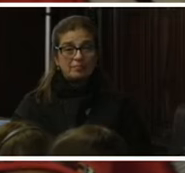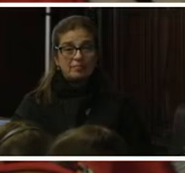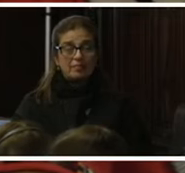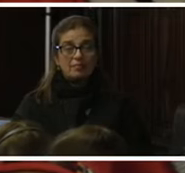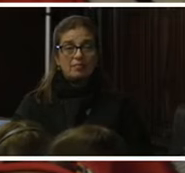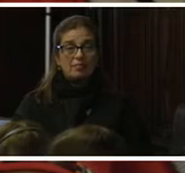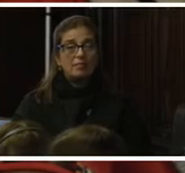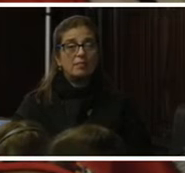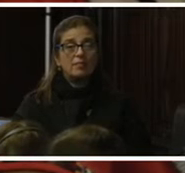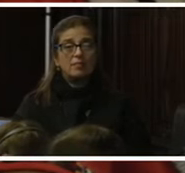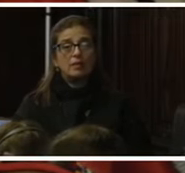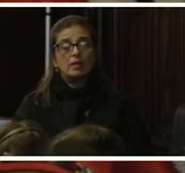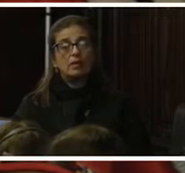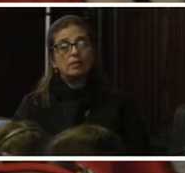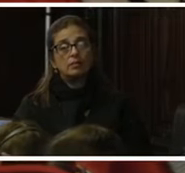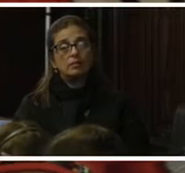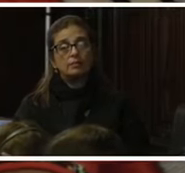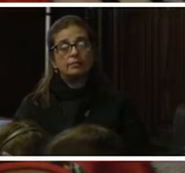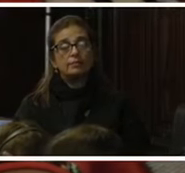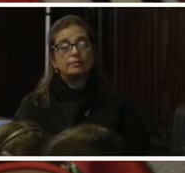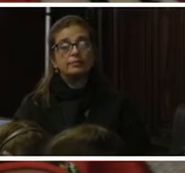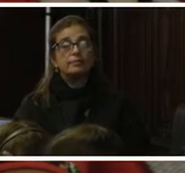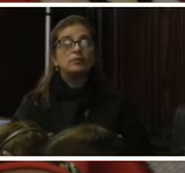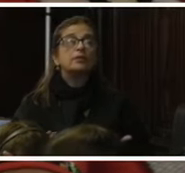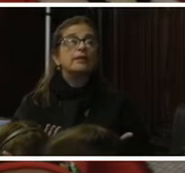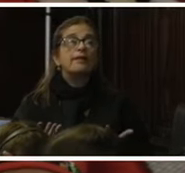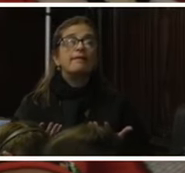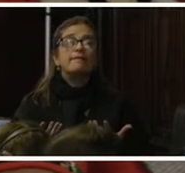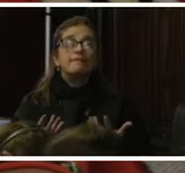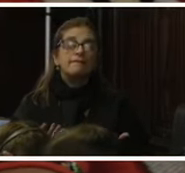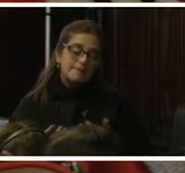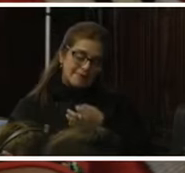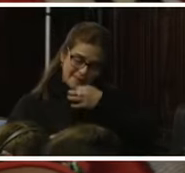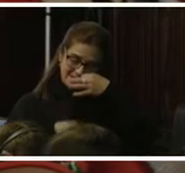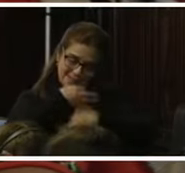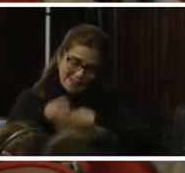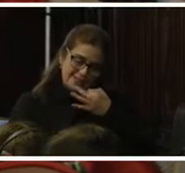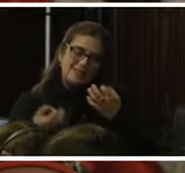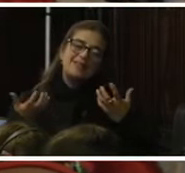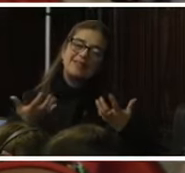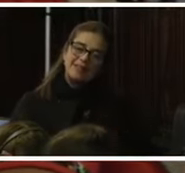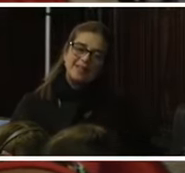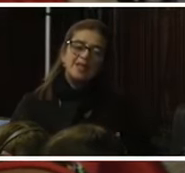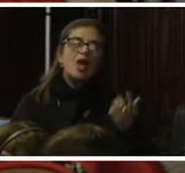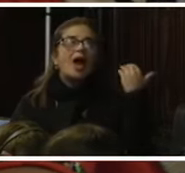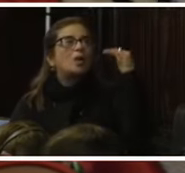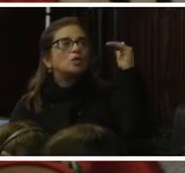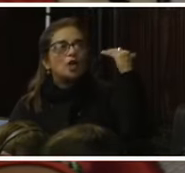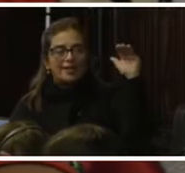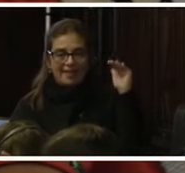então é eu quero te dizer só a autoridade